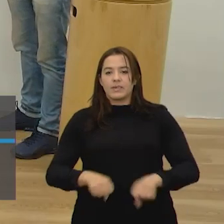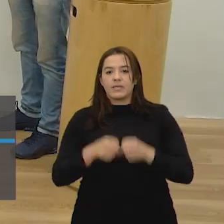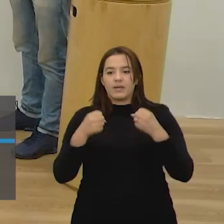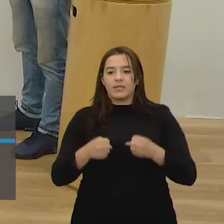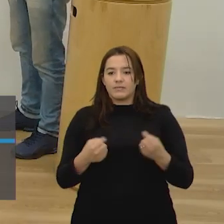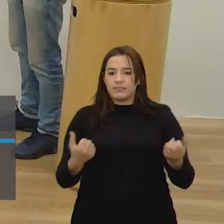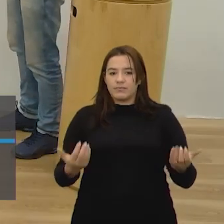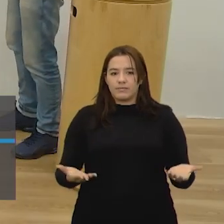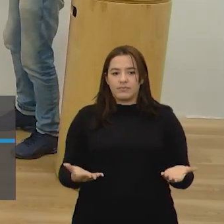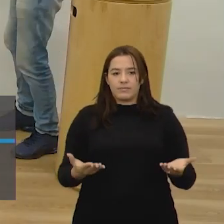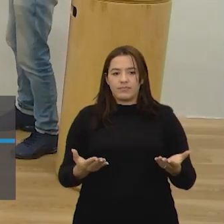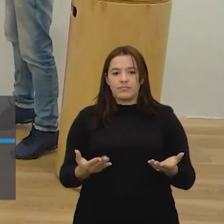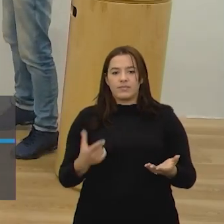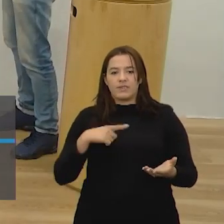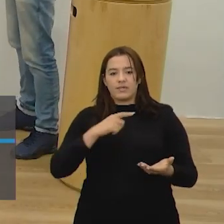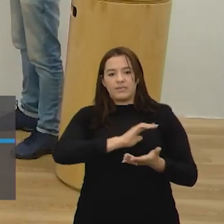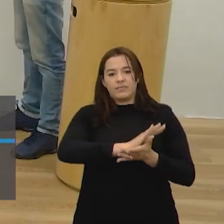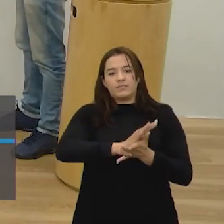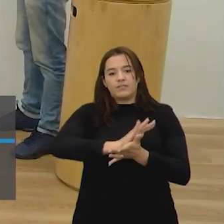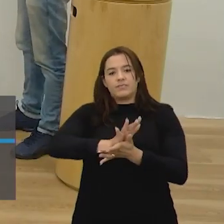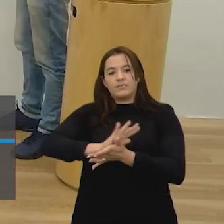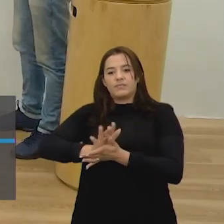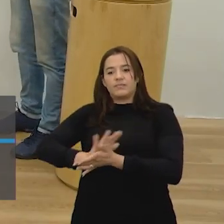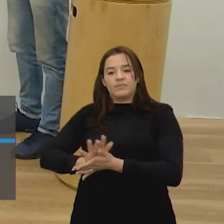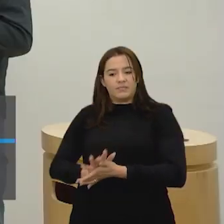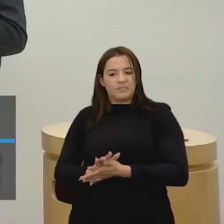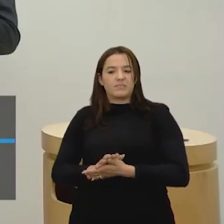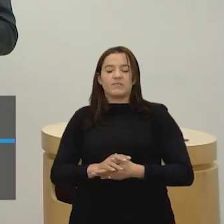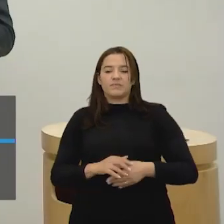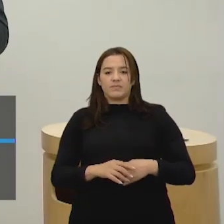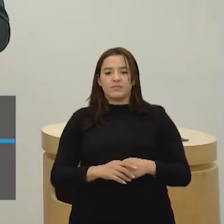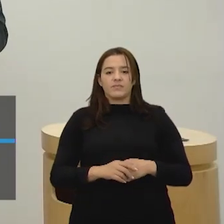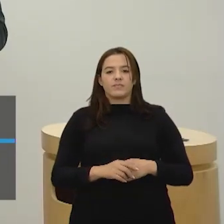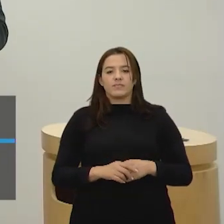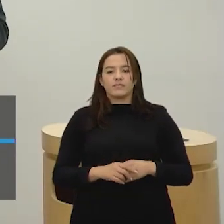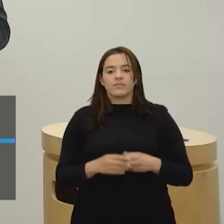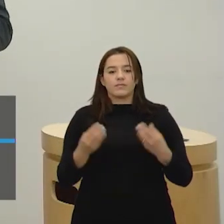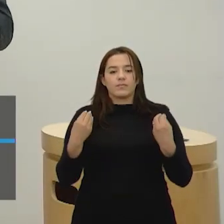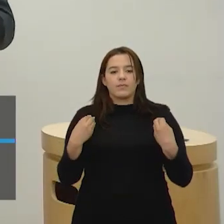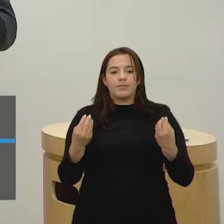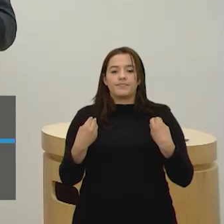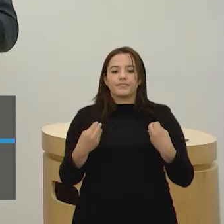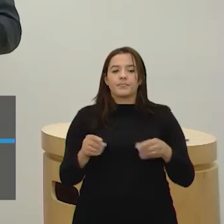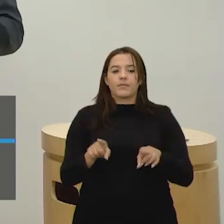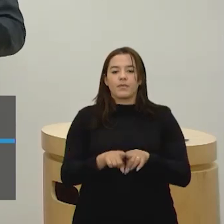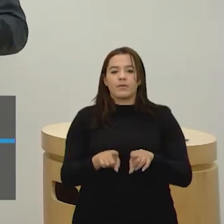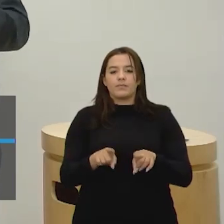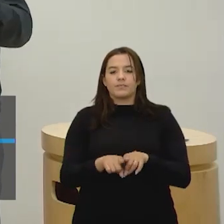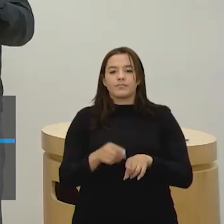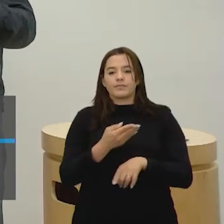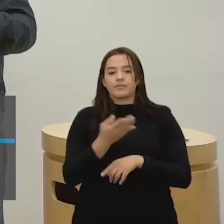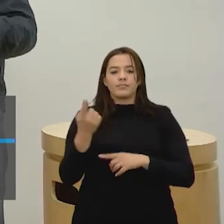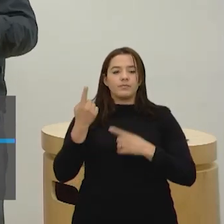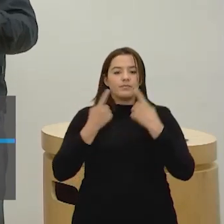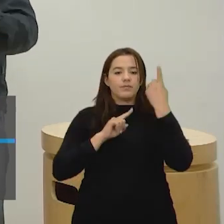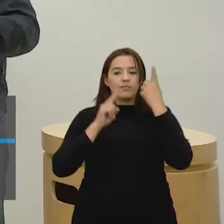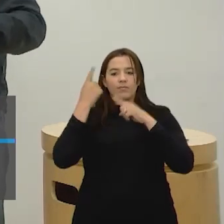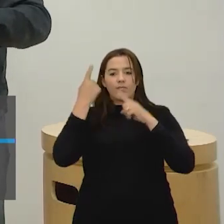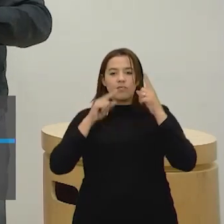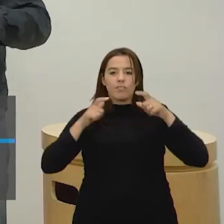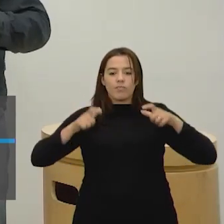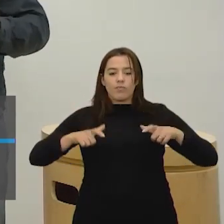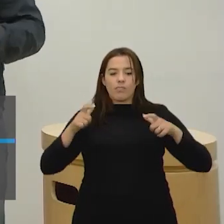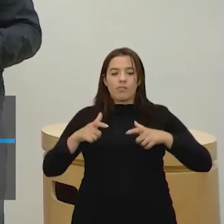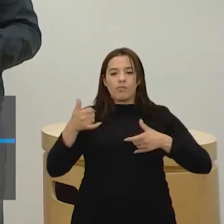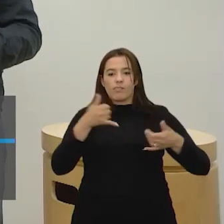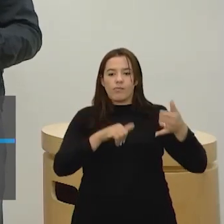chega a ser subnazista isso, né? E como que, de alguma forma, o Chile acaba virando um laboratório